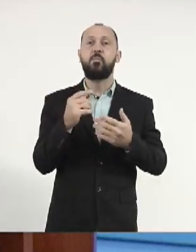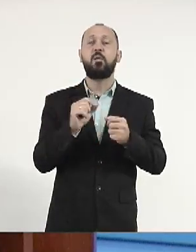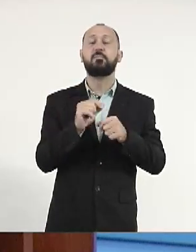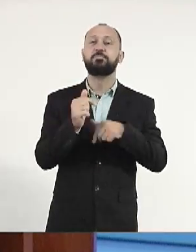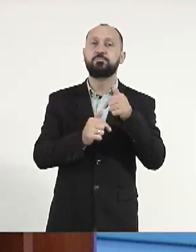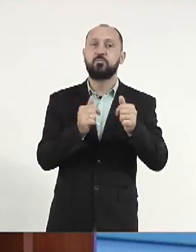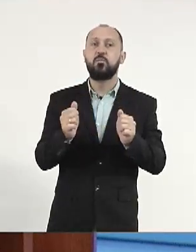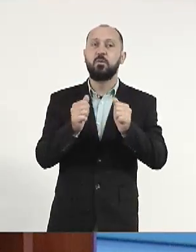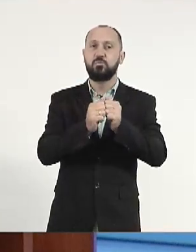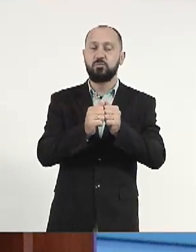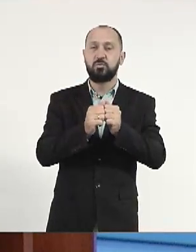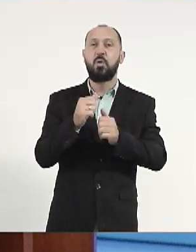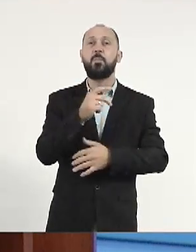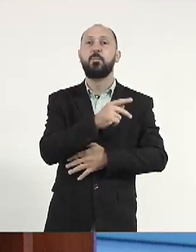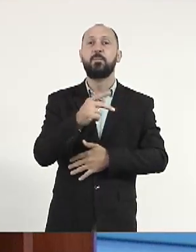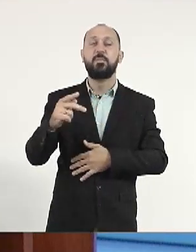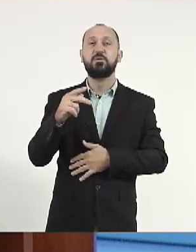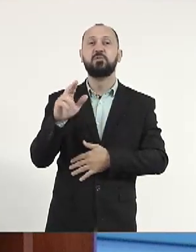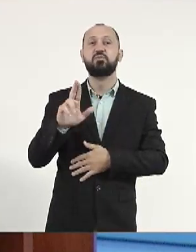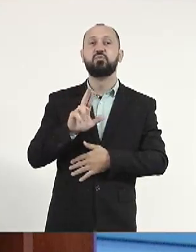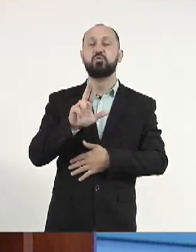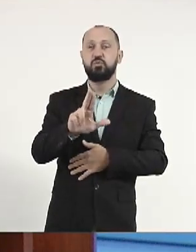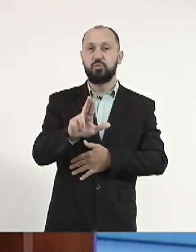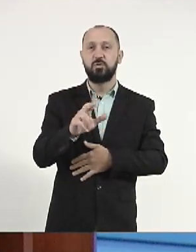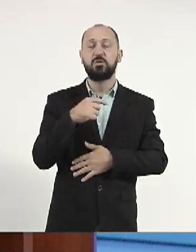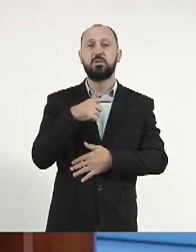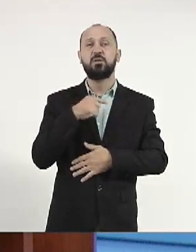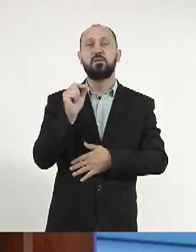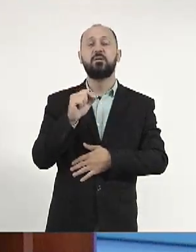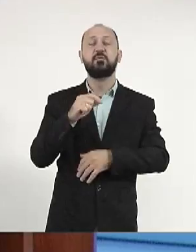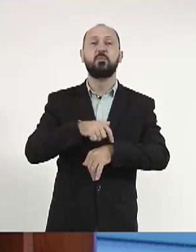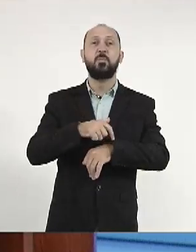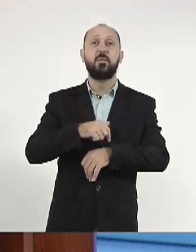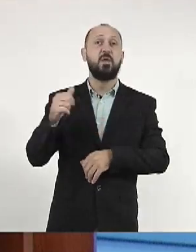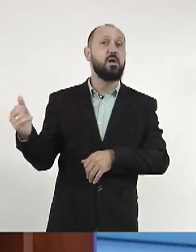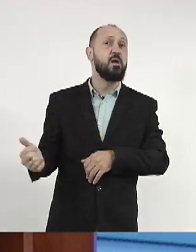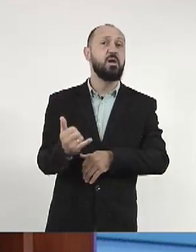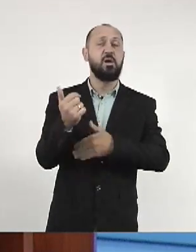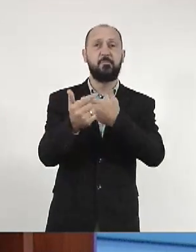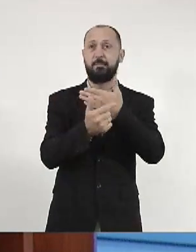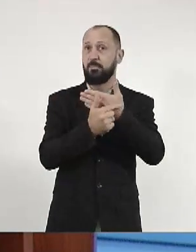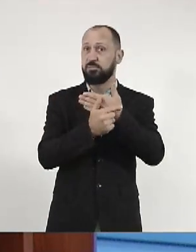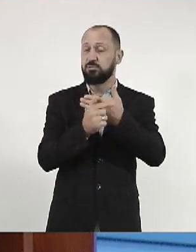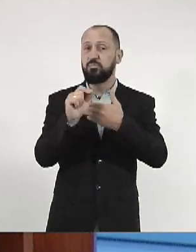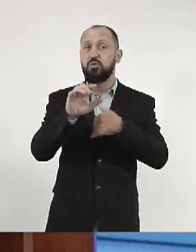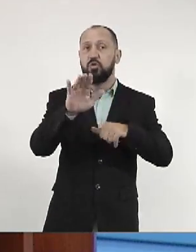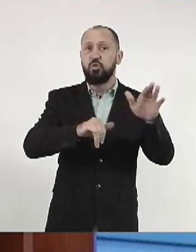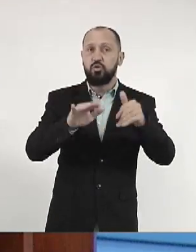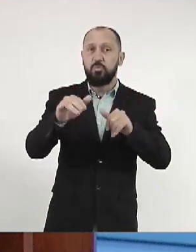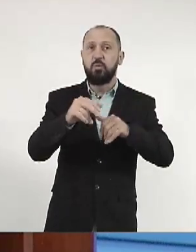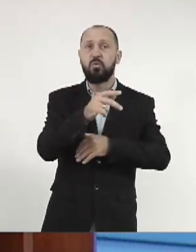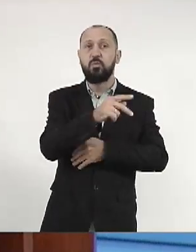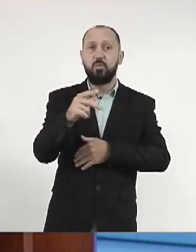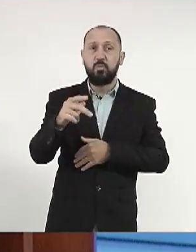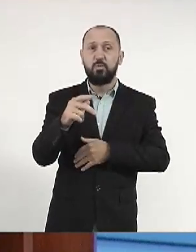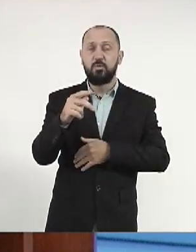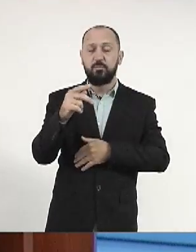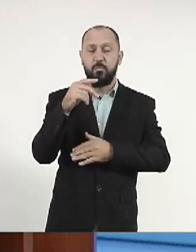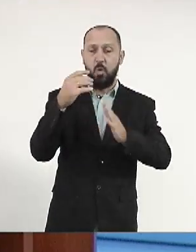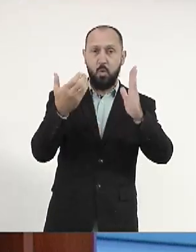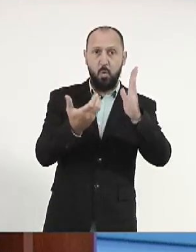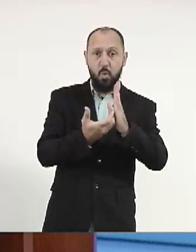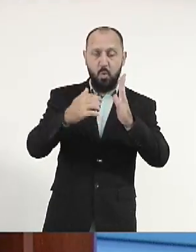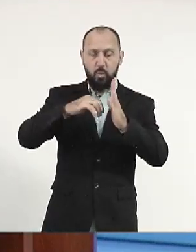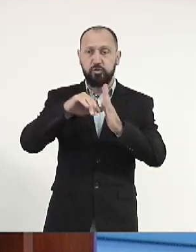ao lado do presidente Lula, que também teve um papel fundamental, que convocou os presidentes da Câmara e do